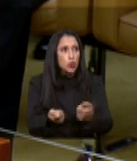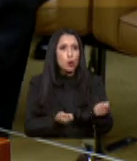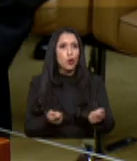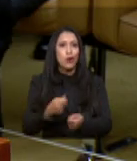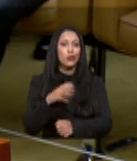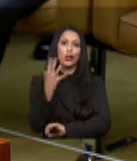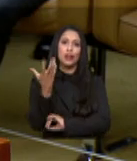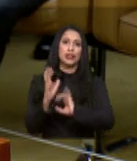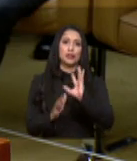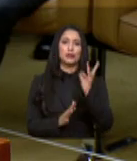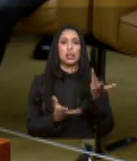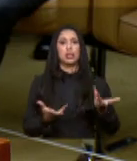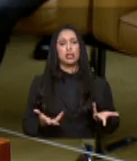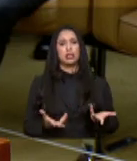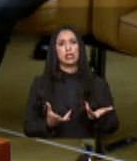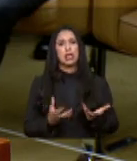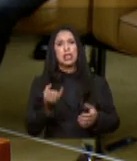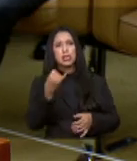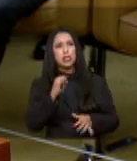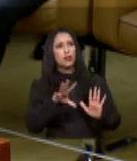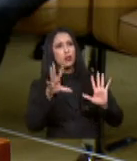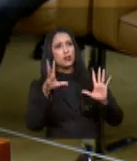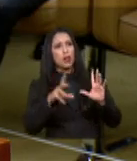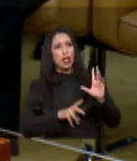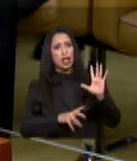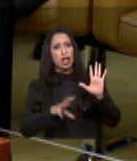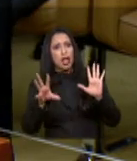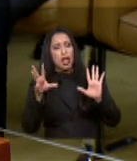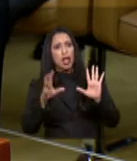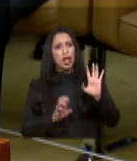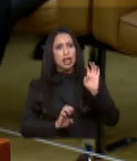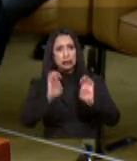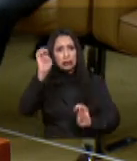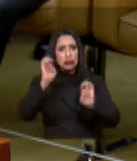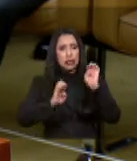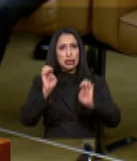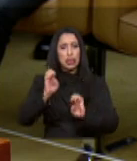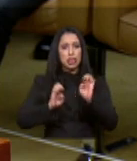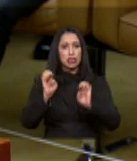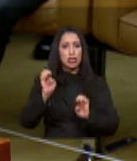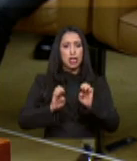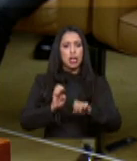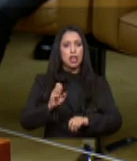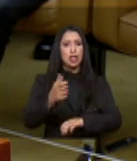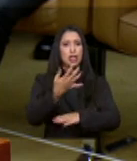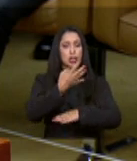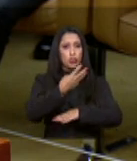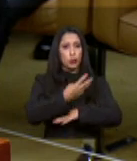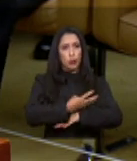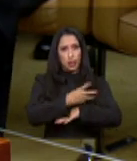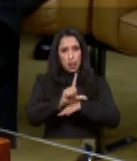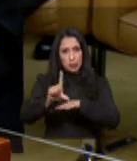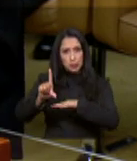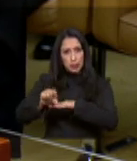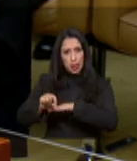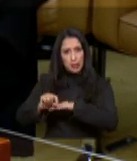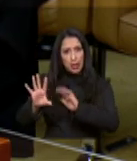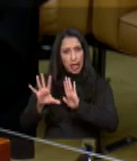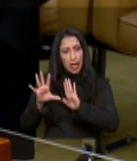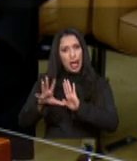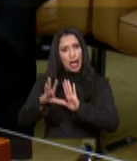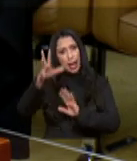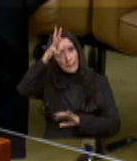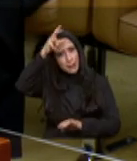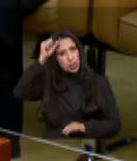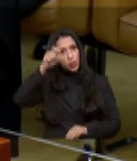ambientais. Se a gente pegar em dados, Excelência, só a atuação do IBAMA na região amazônica, comparando-se